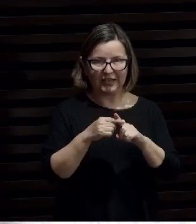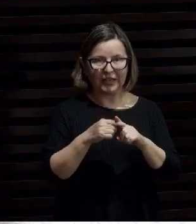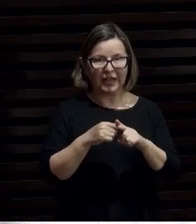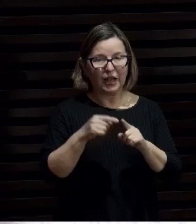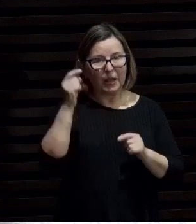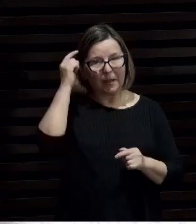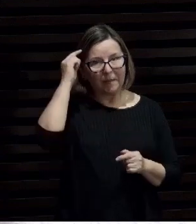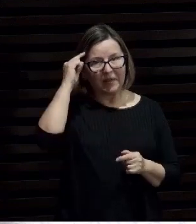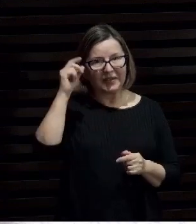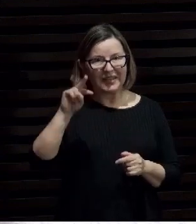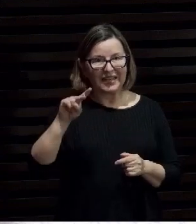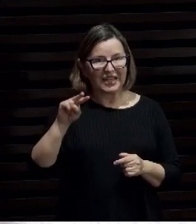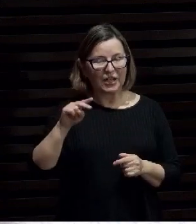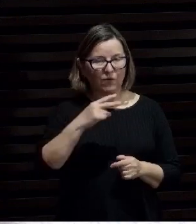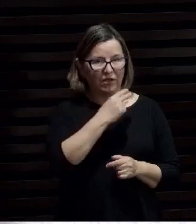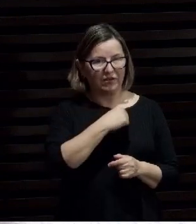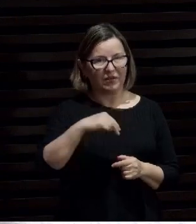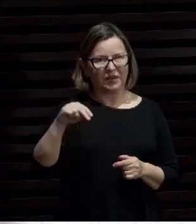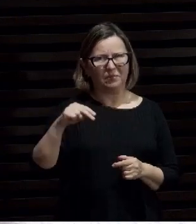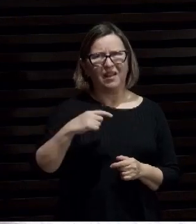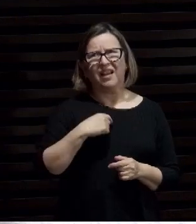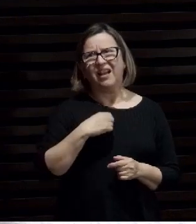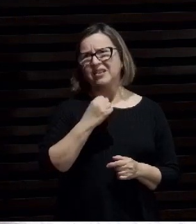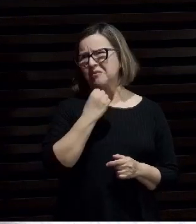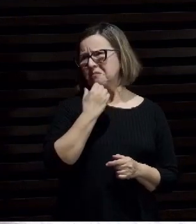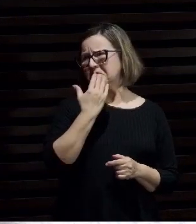Nicodemos. Eu sou uma pessoa boa.